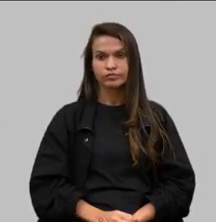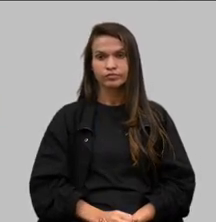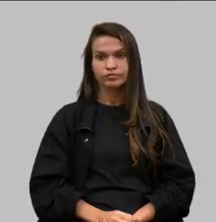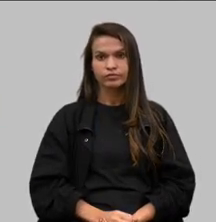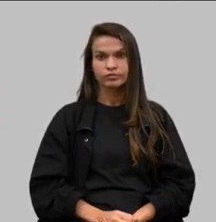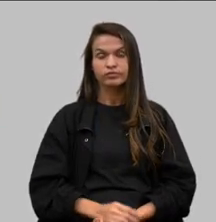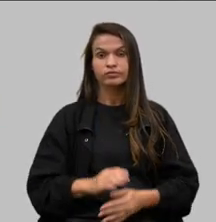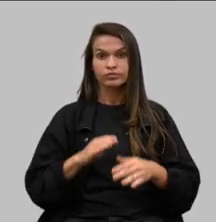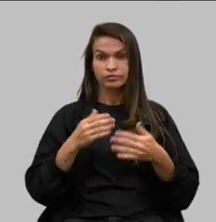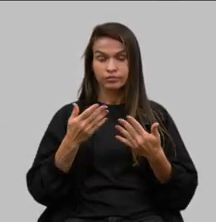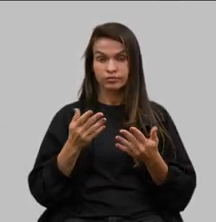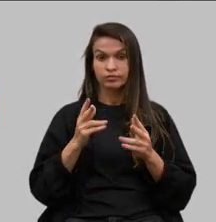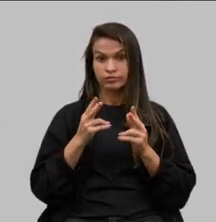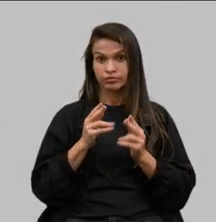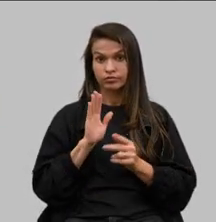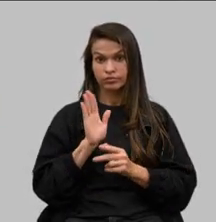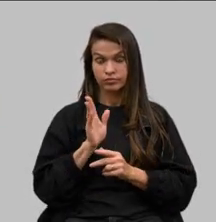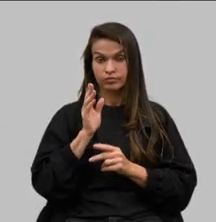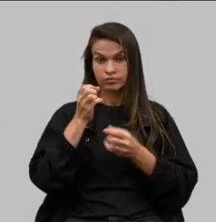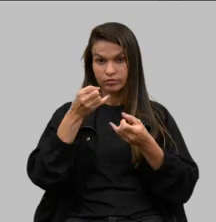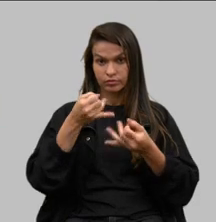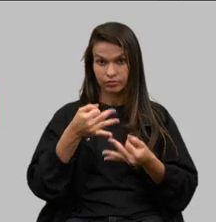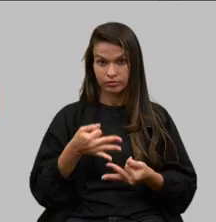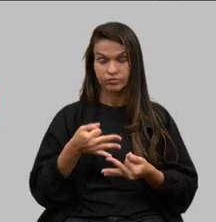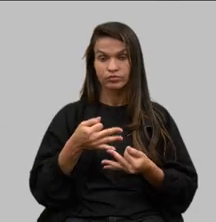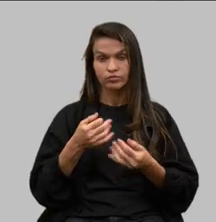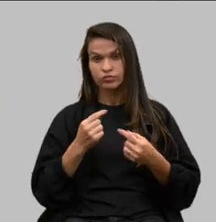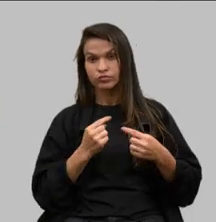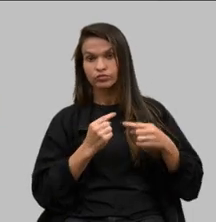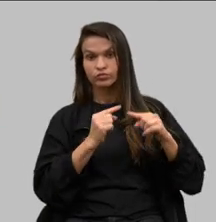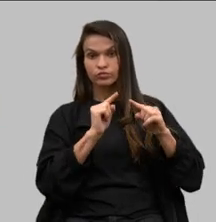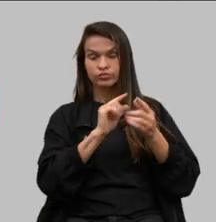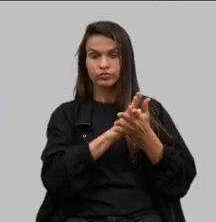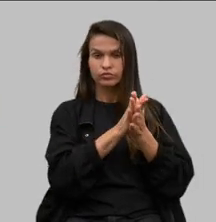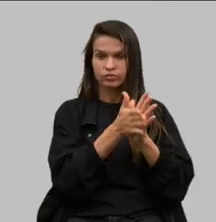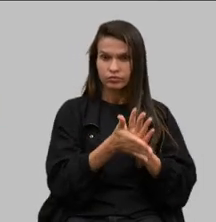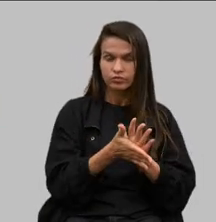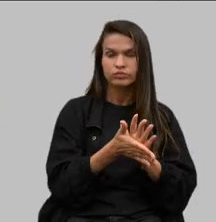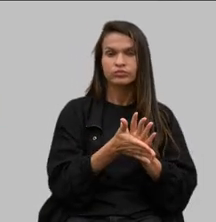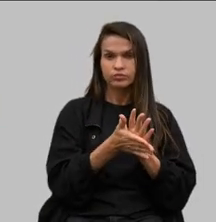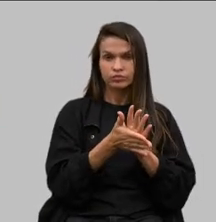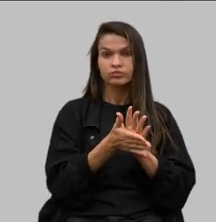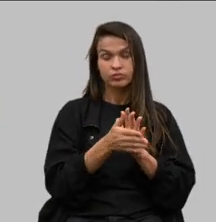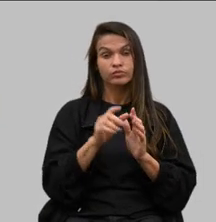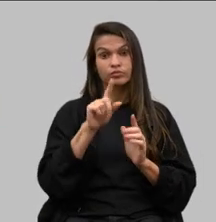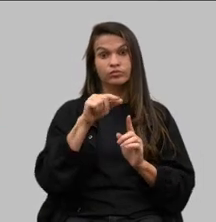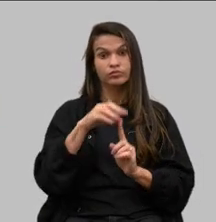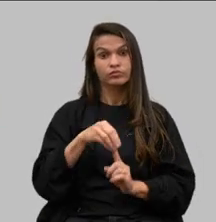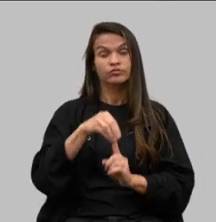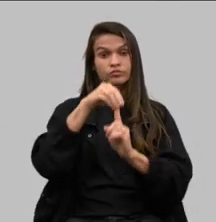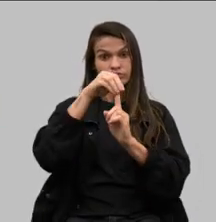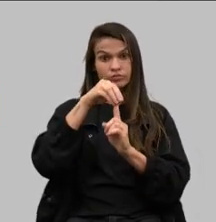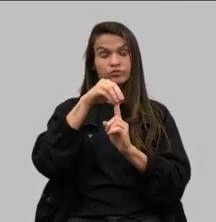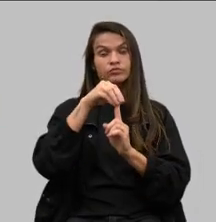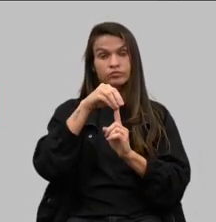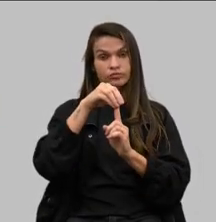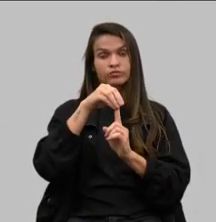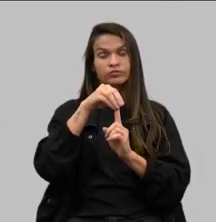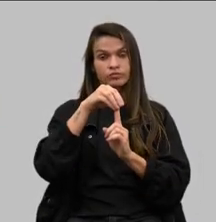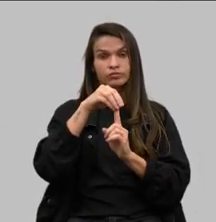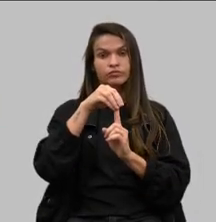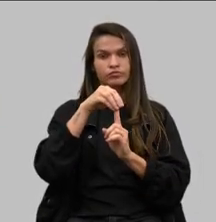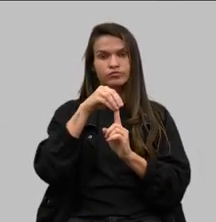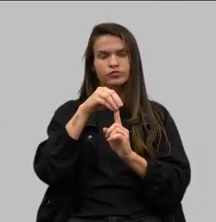bem como Eu mencionei eh o combate ao desmatamento ilegal tem sido né é uma prioridade seja através da